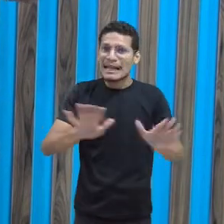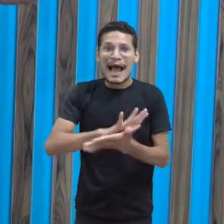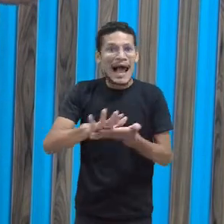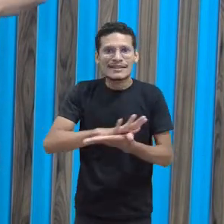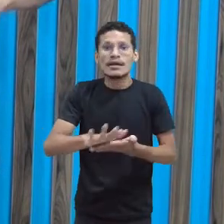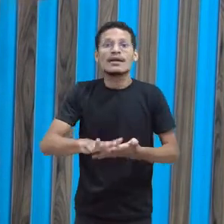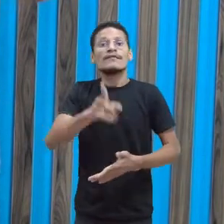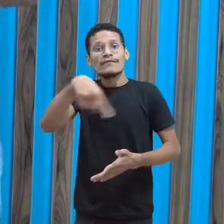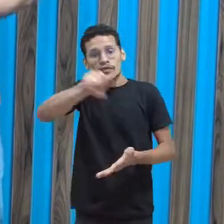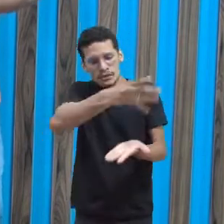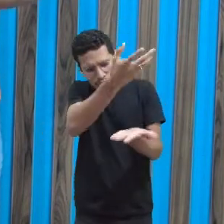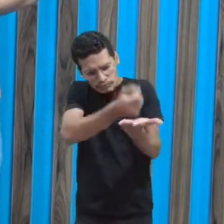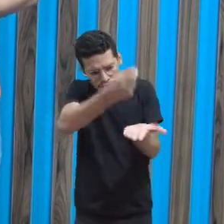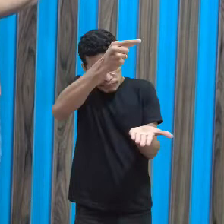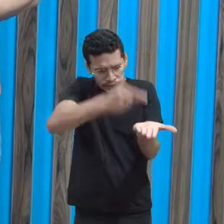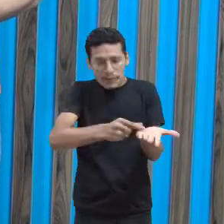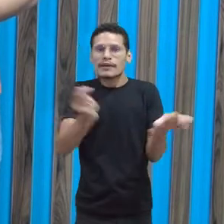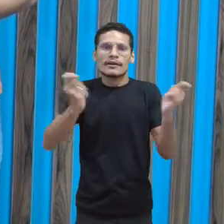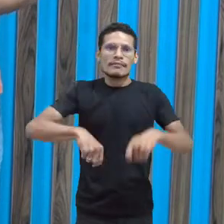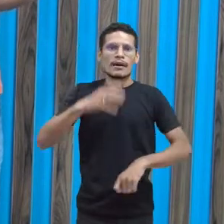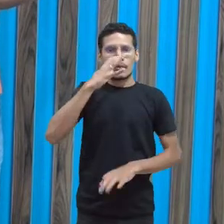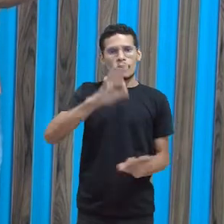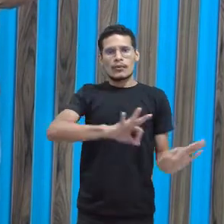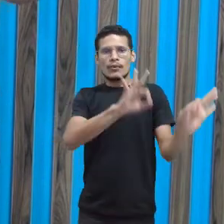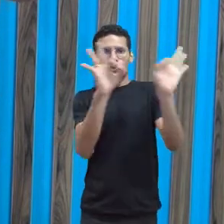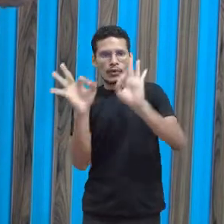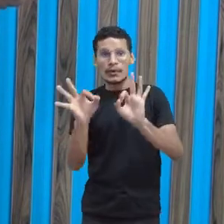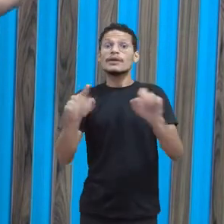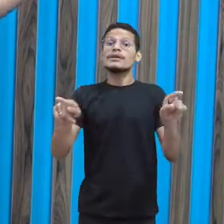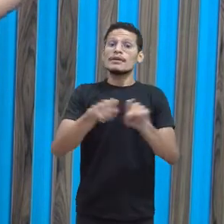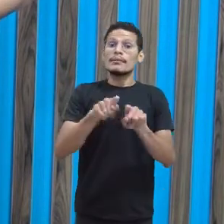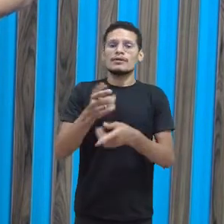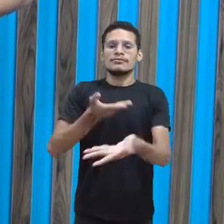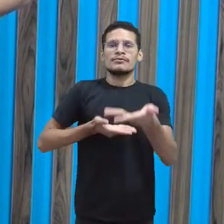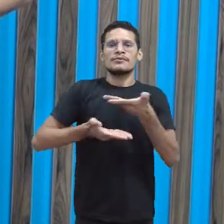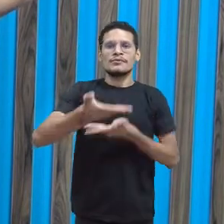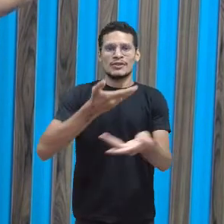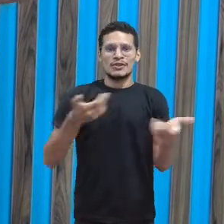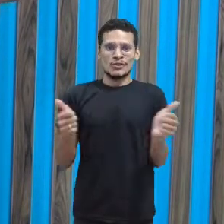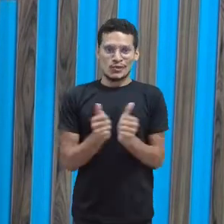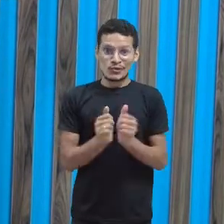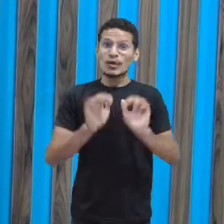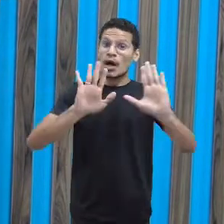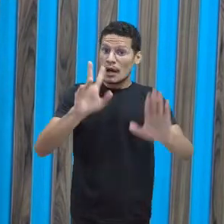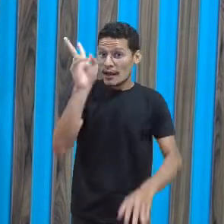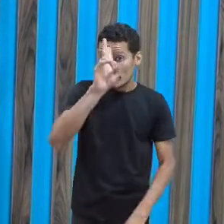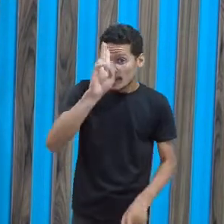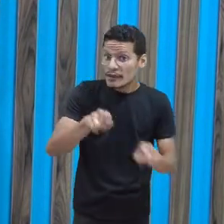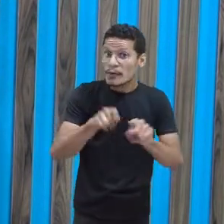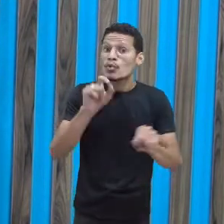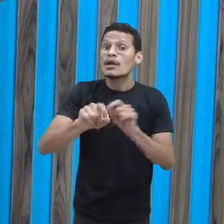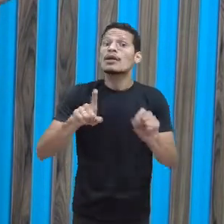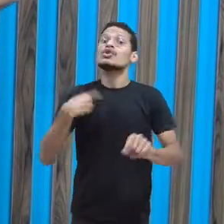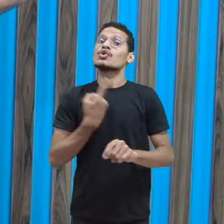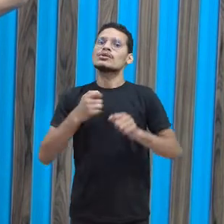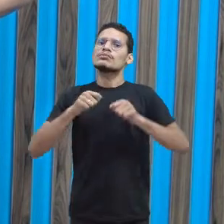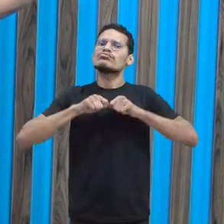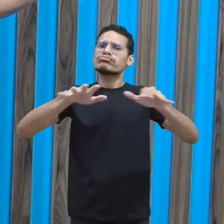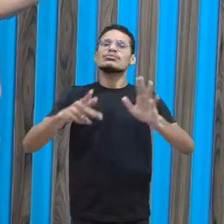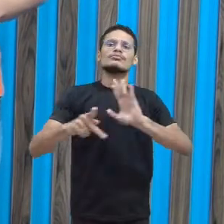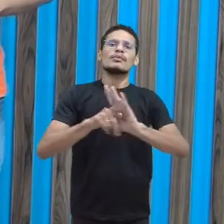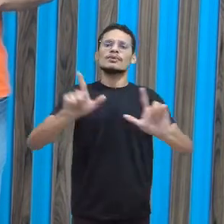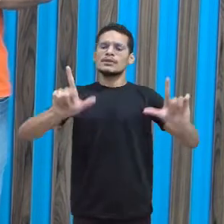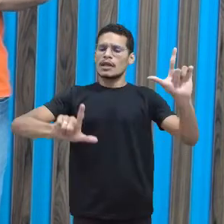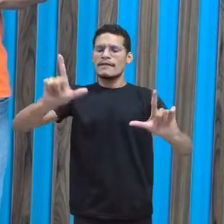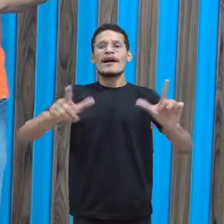baixou o aplicativo, vocês já podem ter acesso às nossas aulas e interagir aqui conosco. Lembrando também que estamos aí transmitindo pela TV, né?